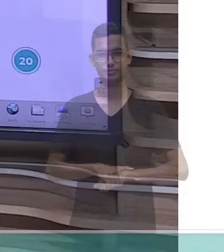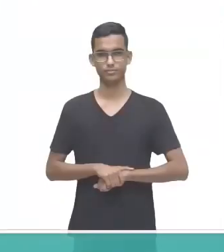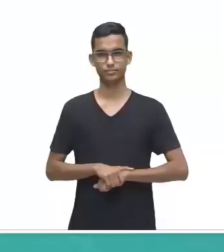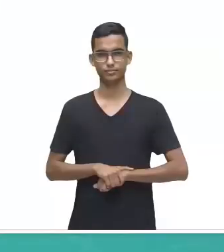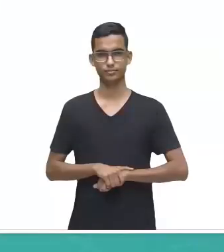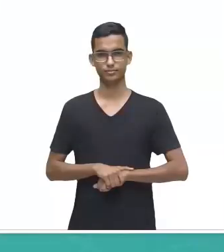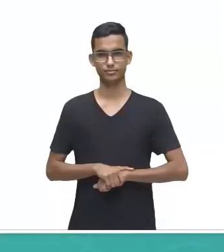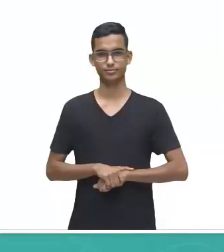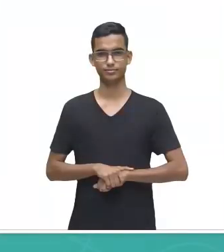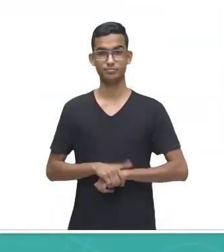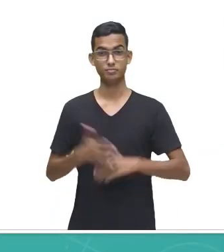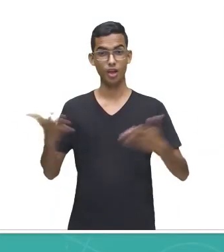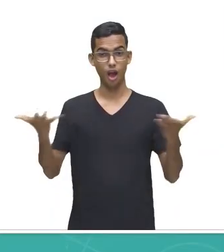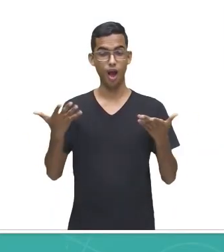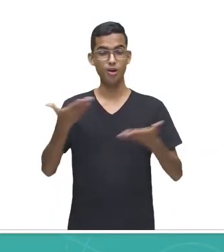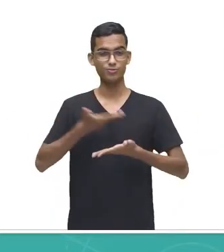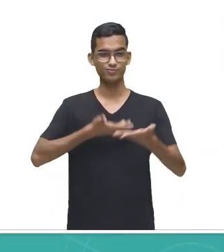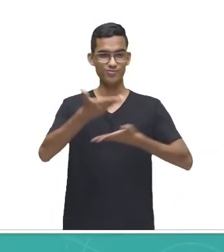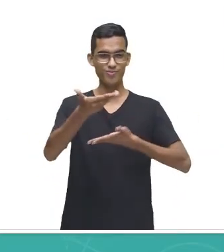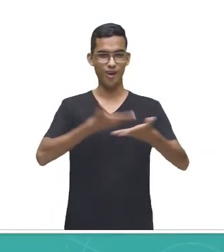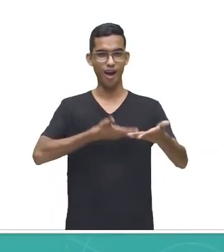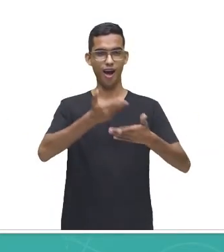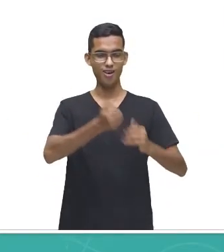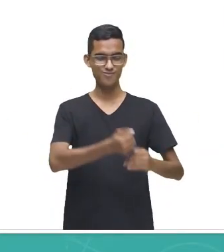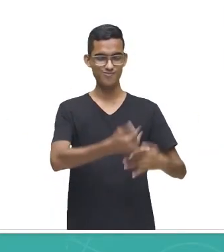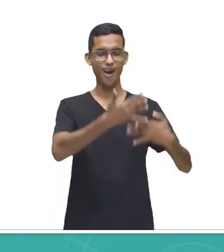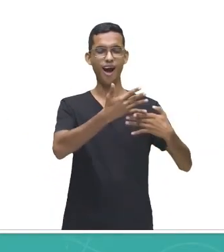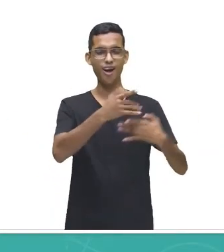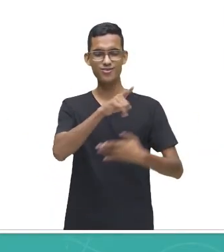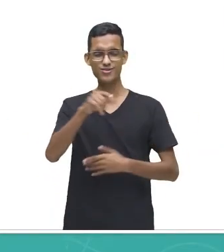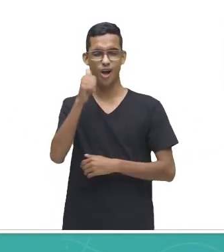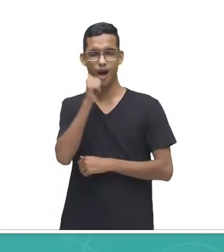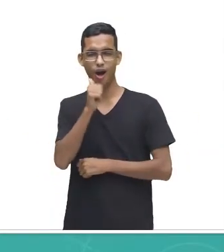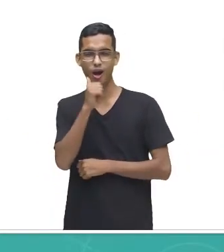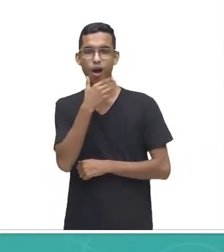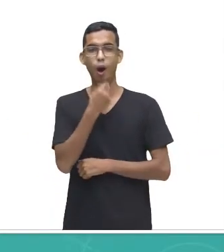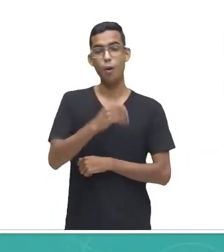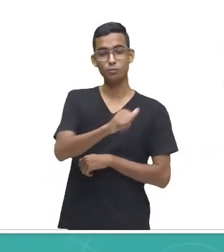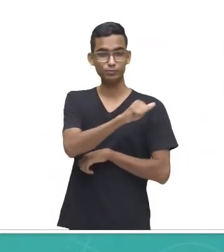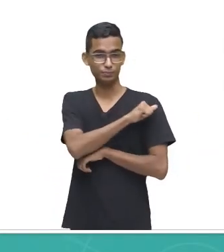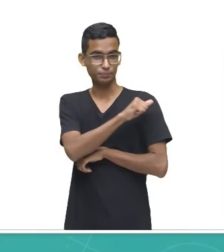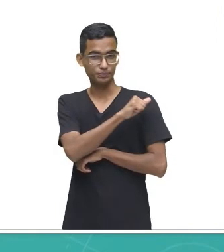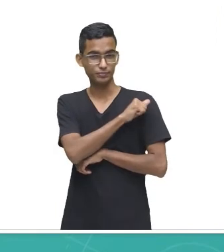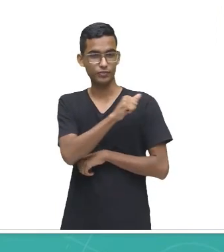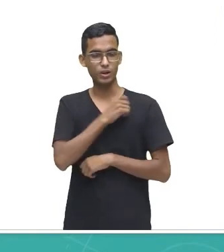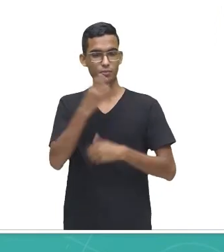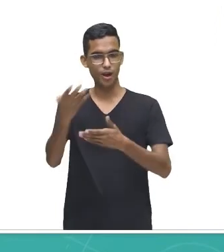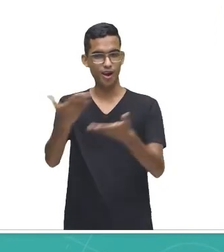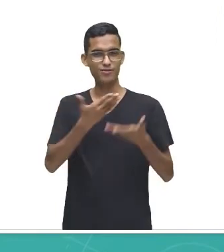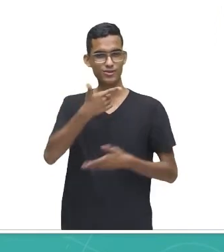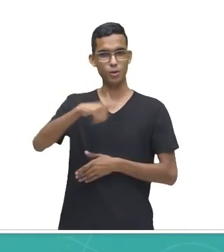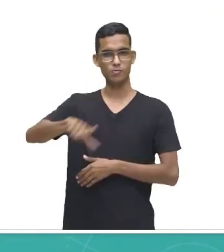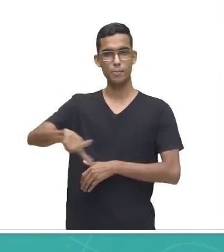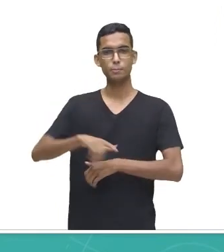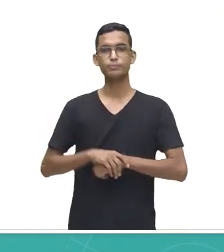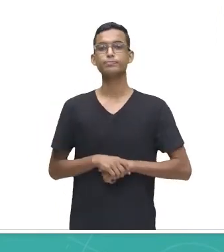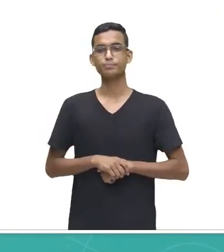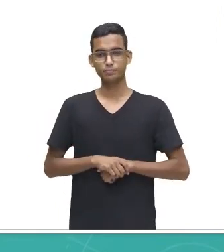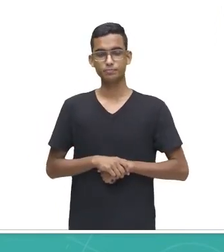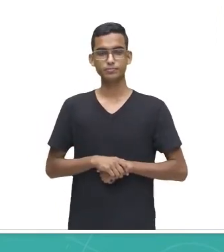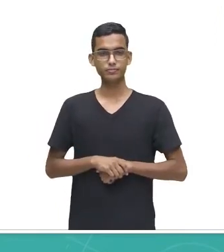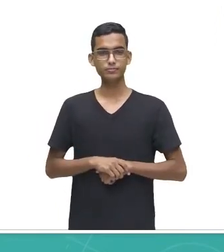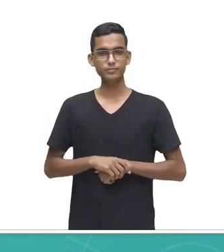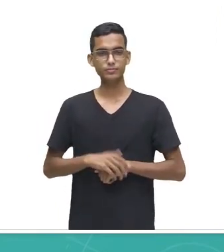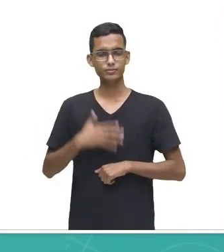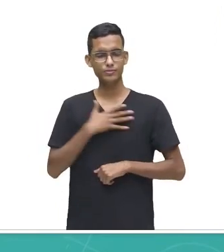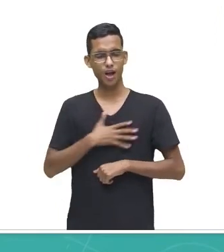Vamos que vamos de interatividade nesse momento, meu caro aluno, minha cara aluna. Seja bem-vindo, bem-vinda. E espero, do fundo do coração,